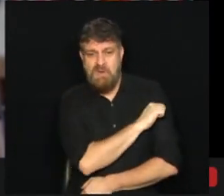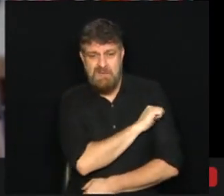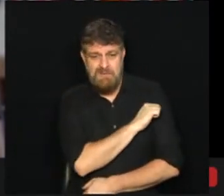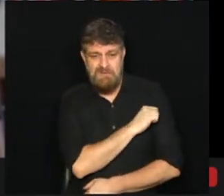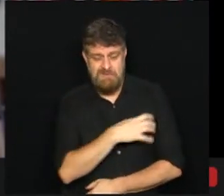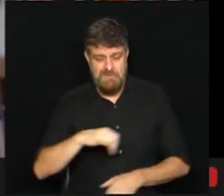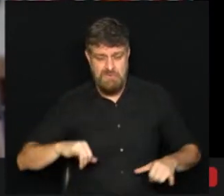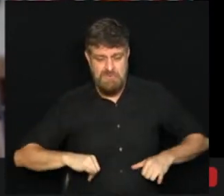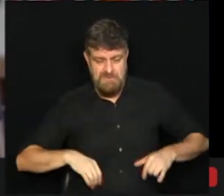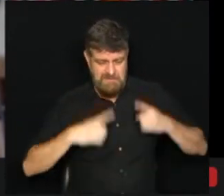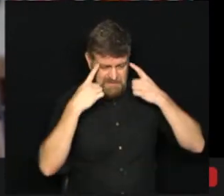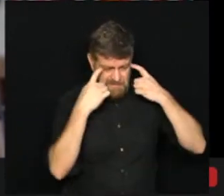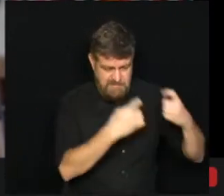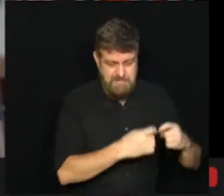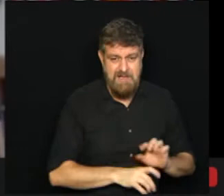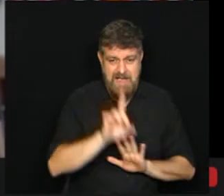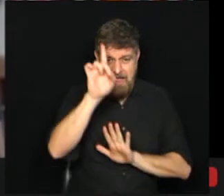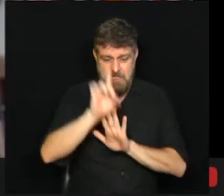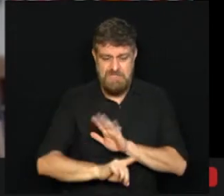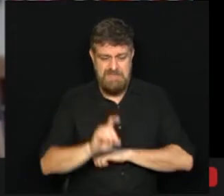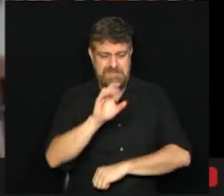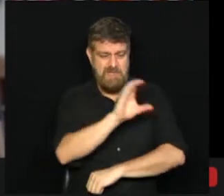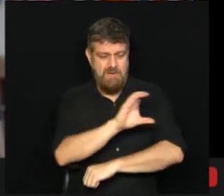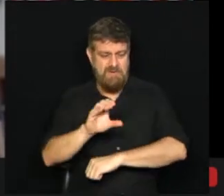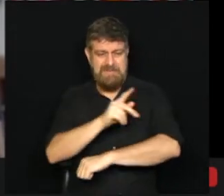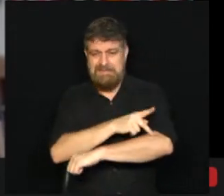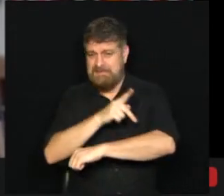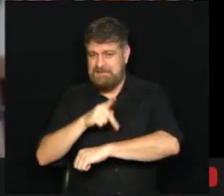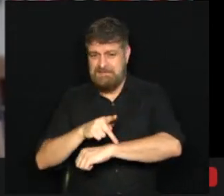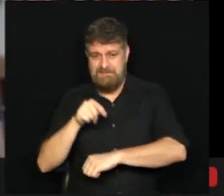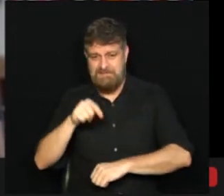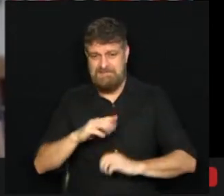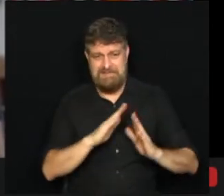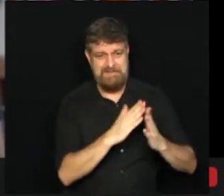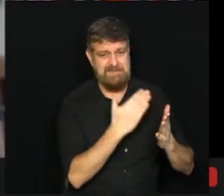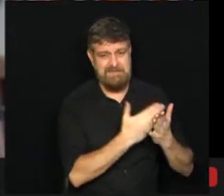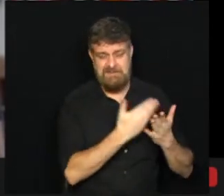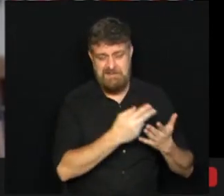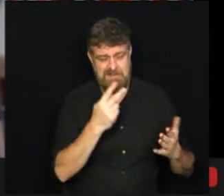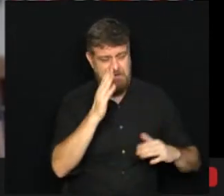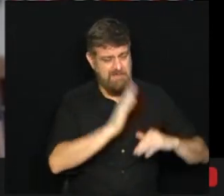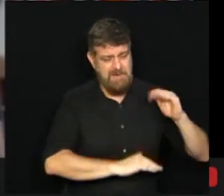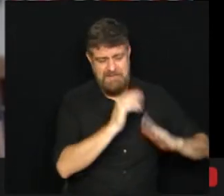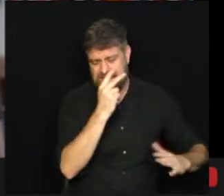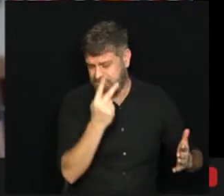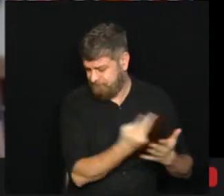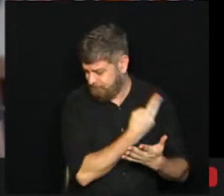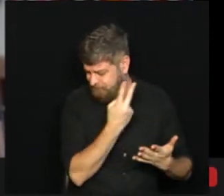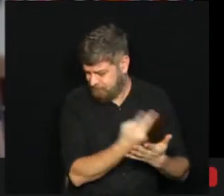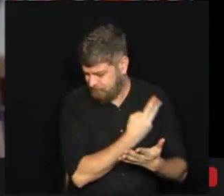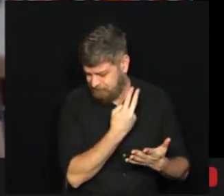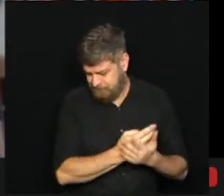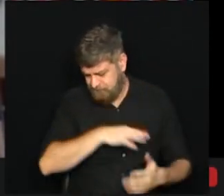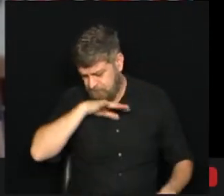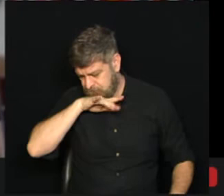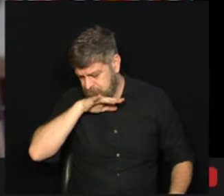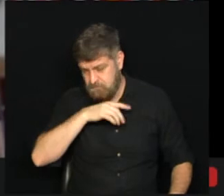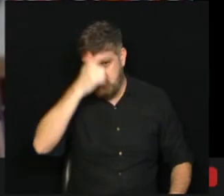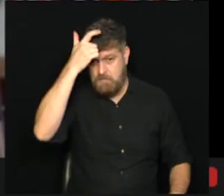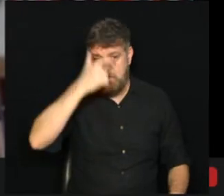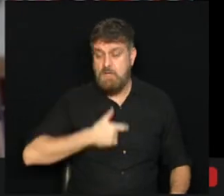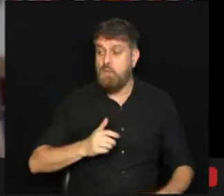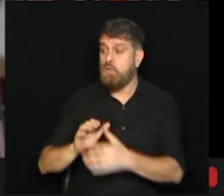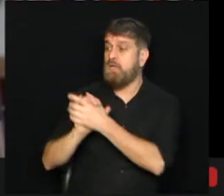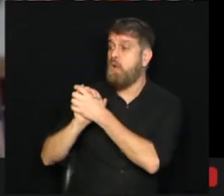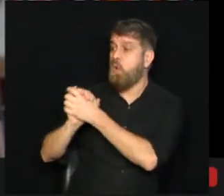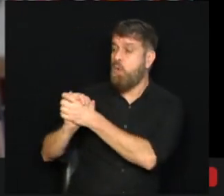equivocada da direção e digamos assim, da gestão da escola. Então, é isso, deixo aqui meus